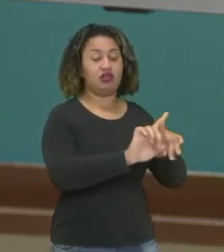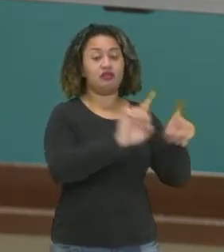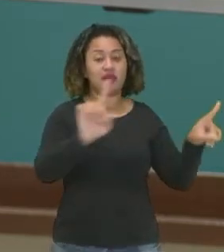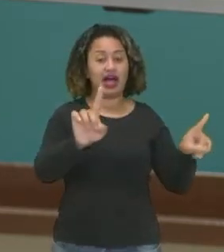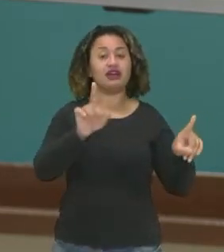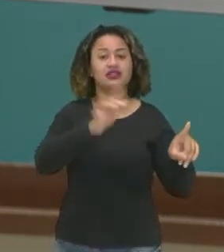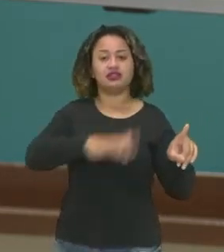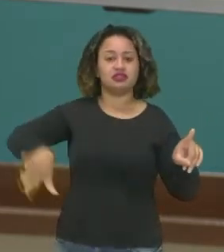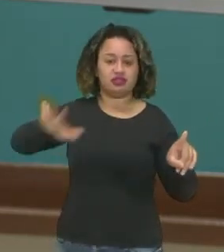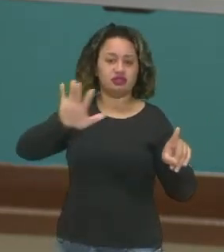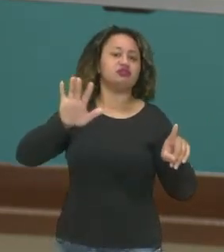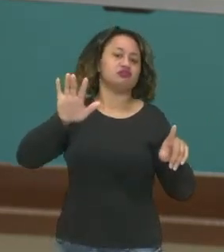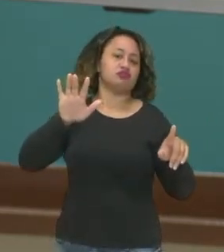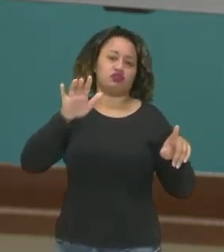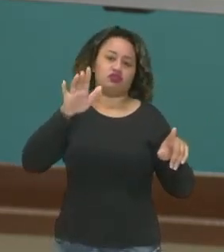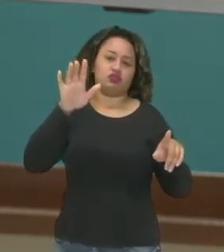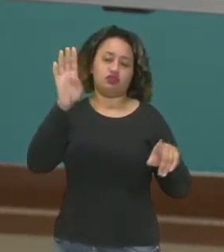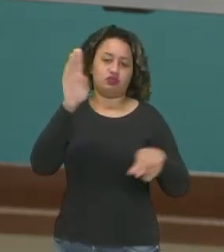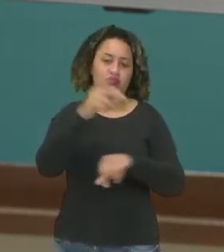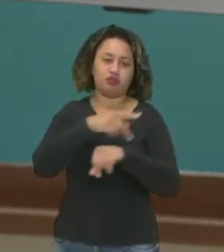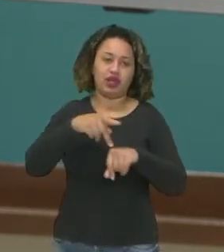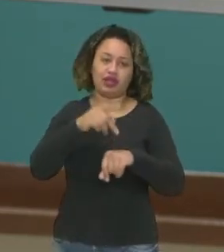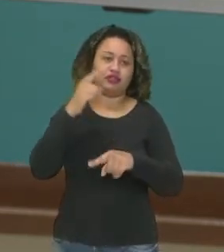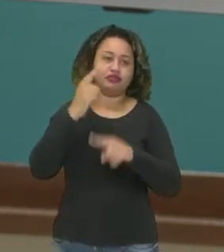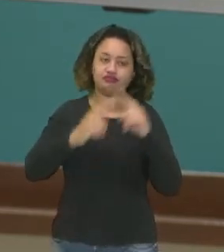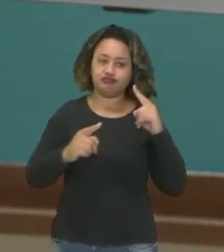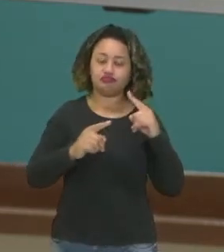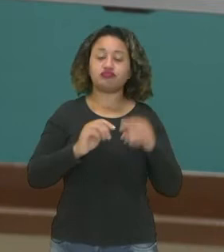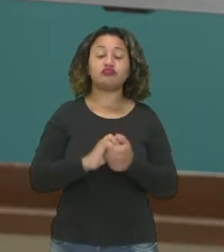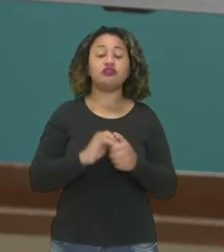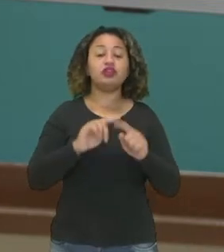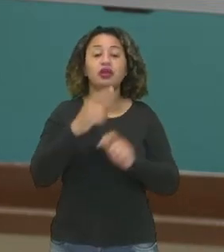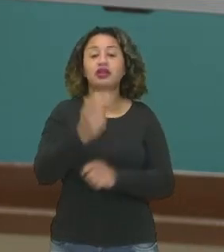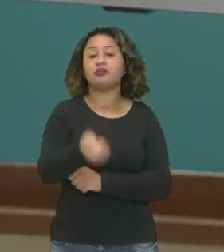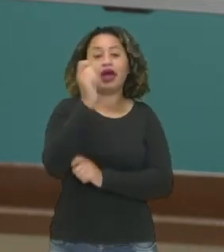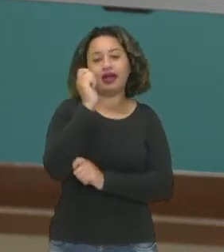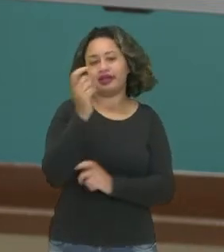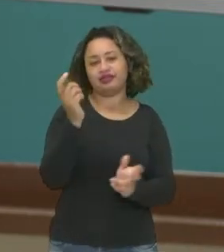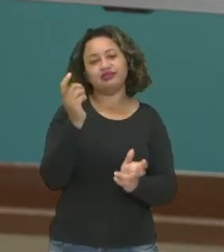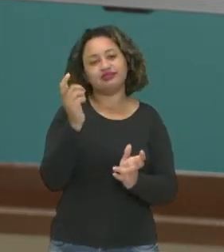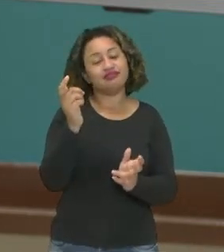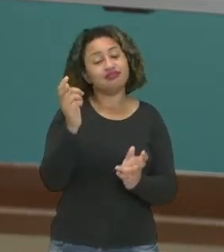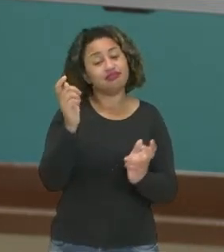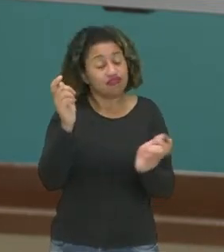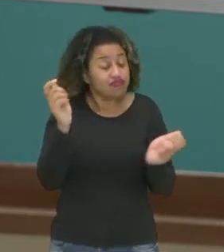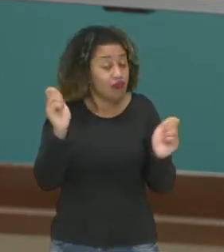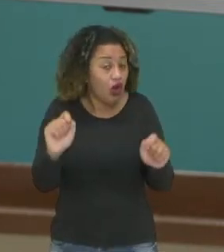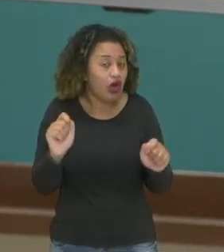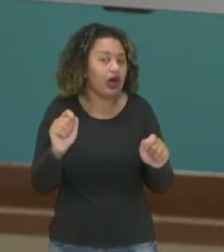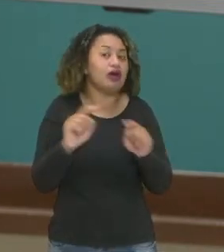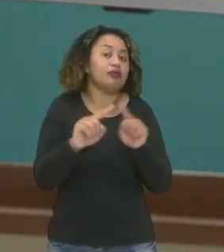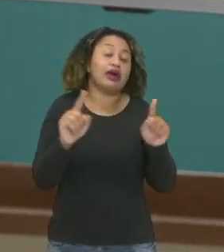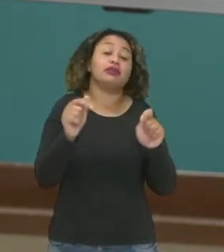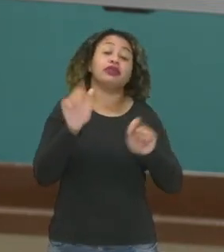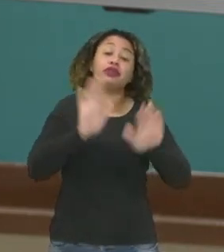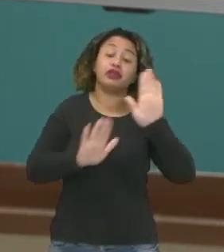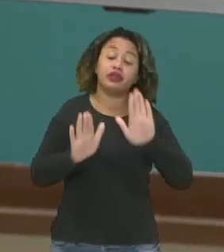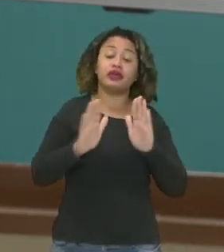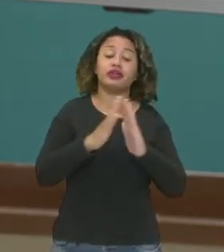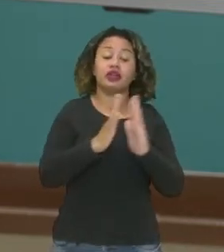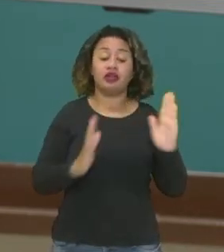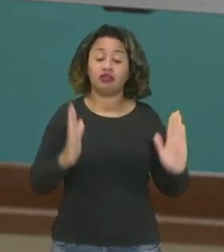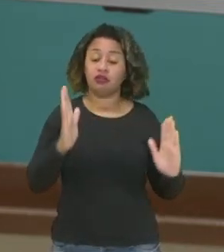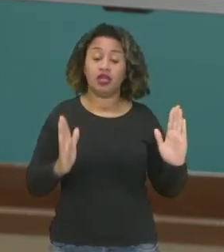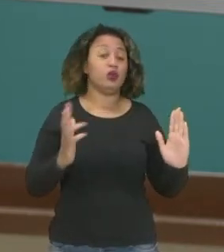não. Mas também a gente deve cuidar, né, gente? Não vai sair pescando, por exemplo, tudo. Existem os períodos, né, da desova,